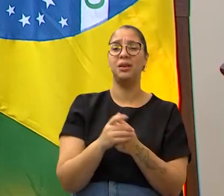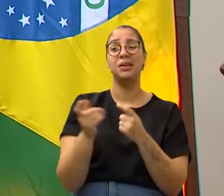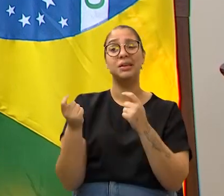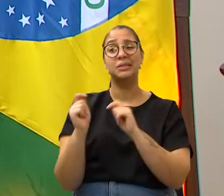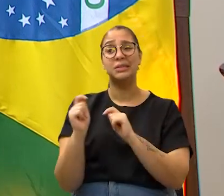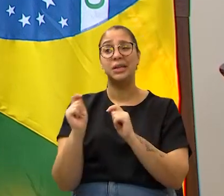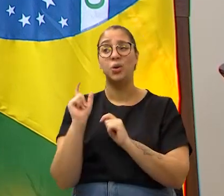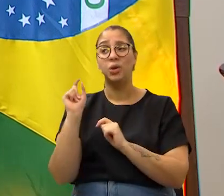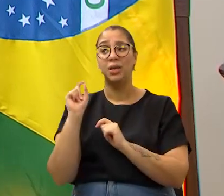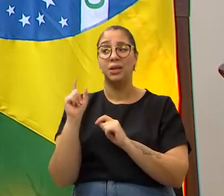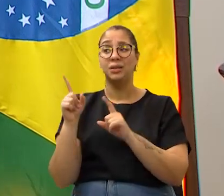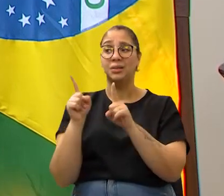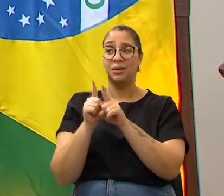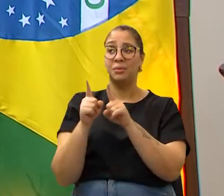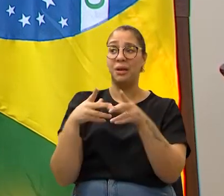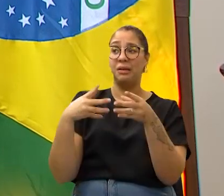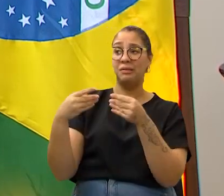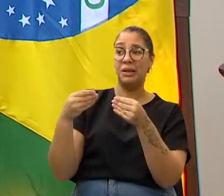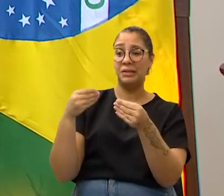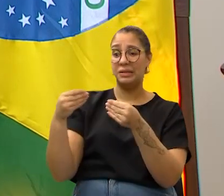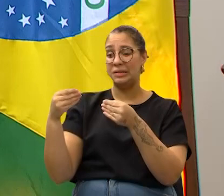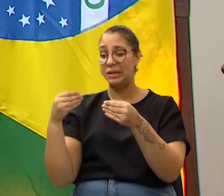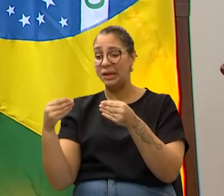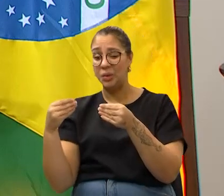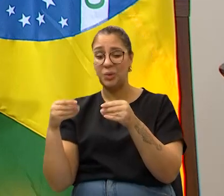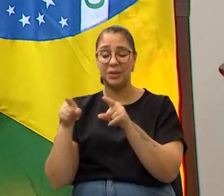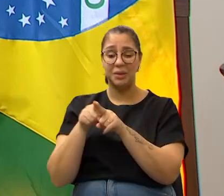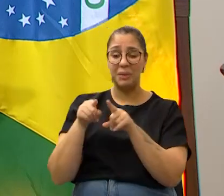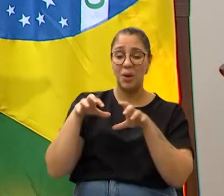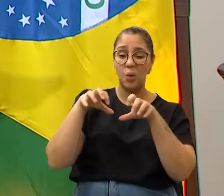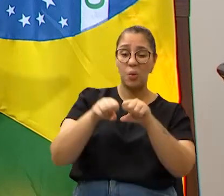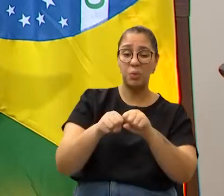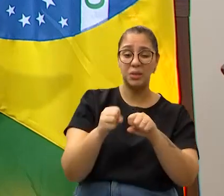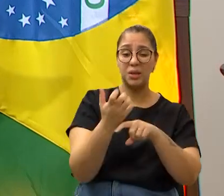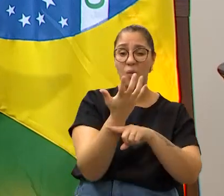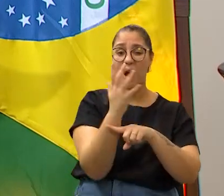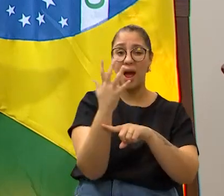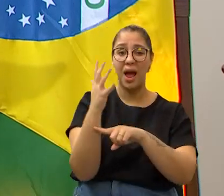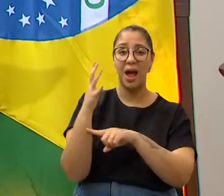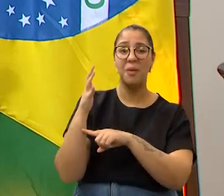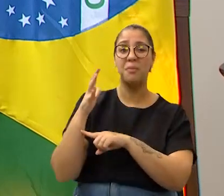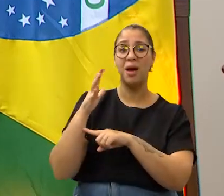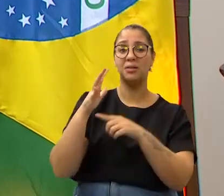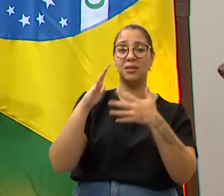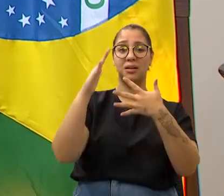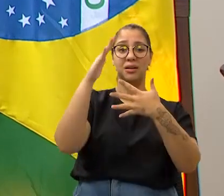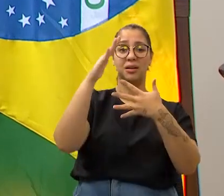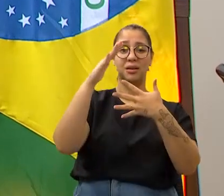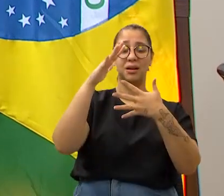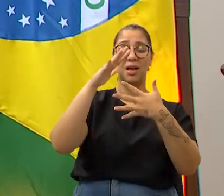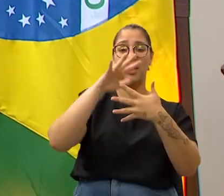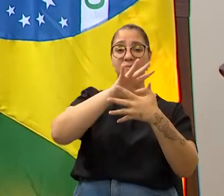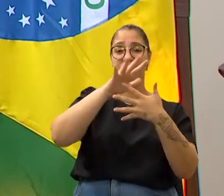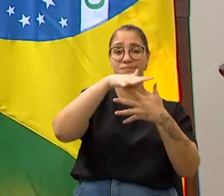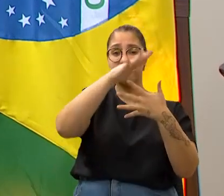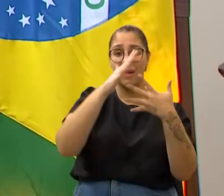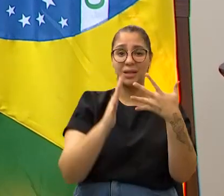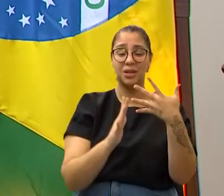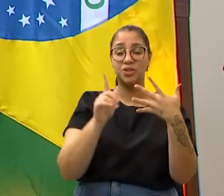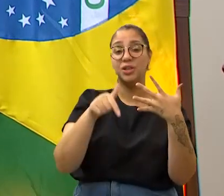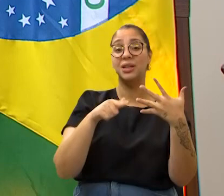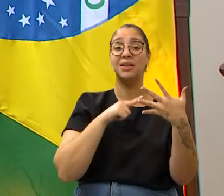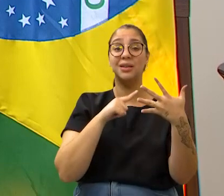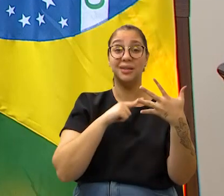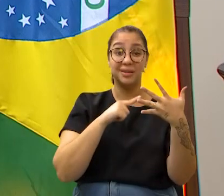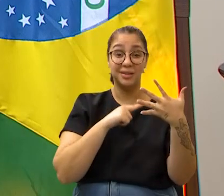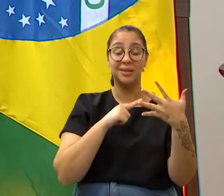permite até a flexibilização e ocupação na Mata Atlântica, que há um esforço muito grande, inclusive da Fundação